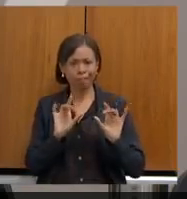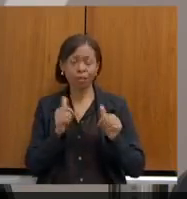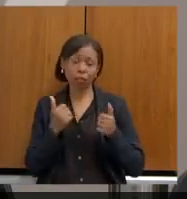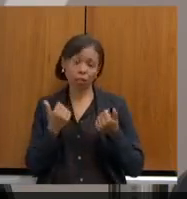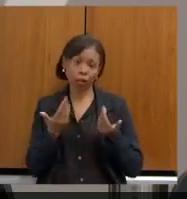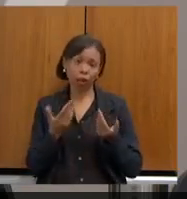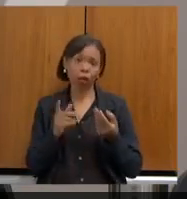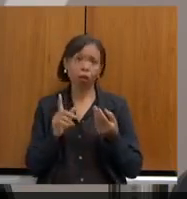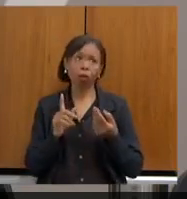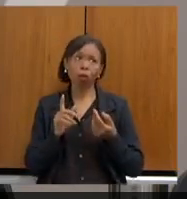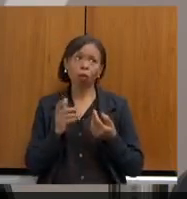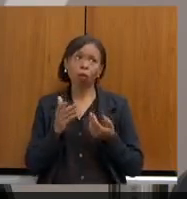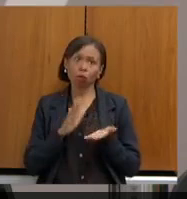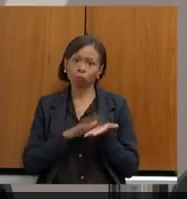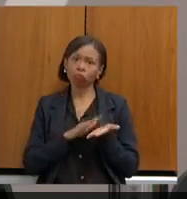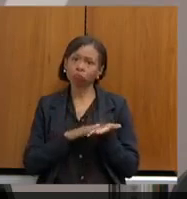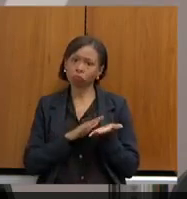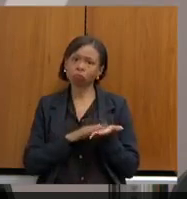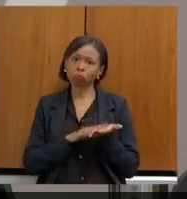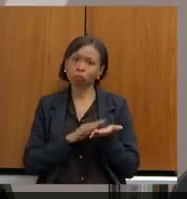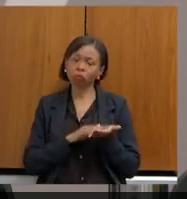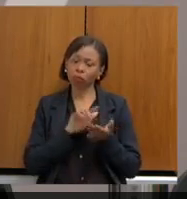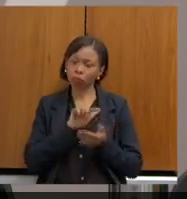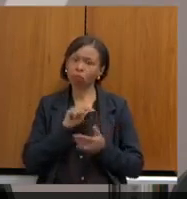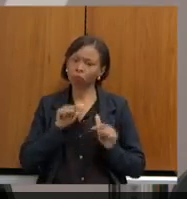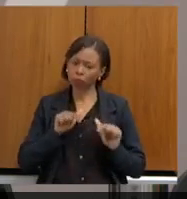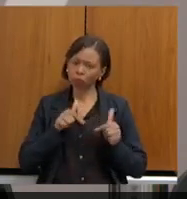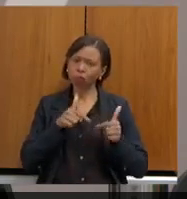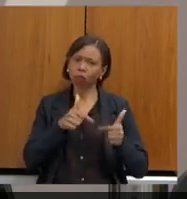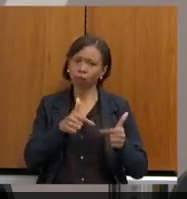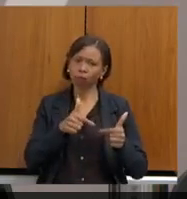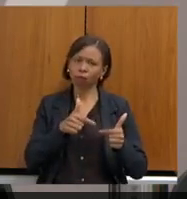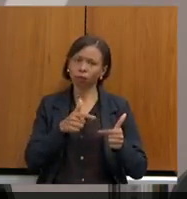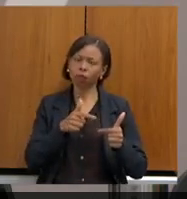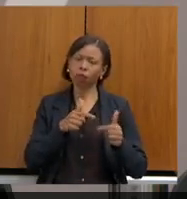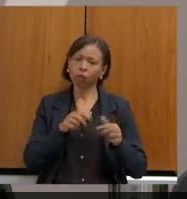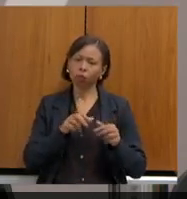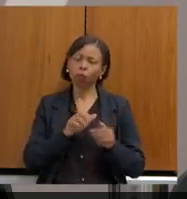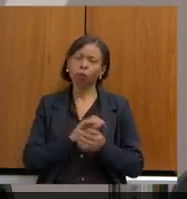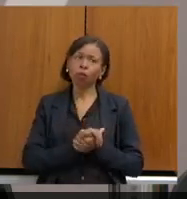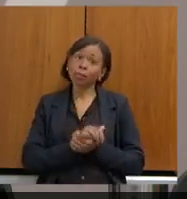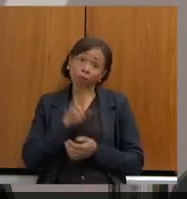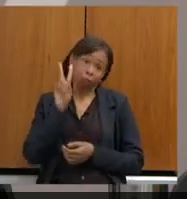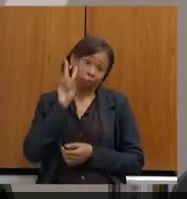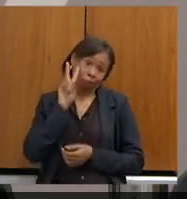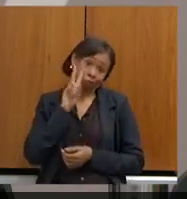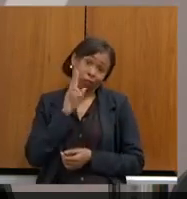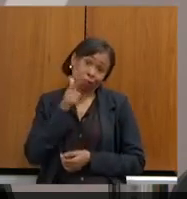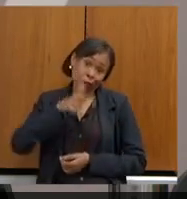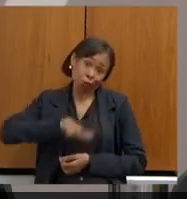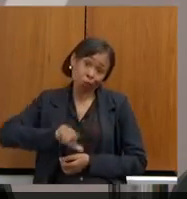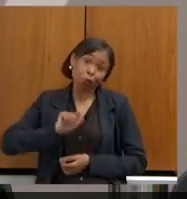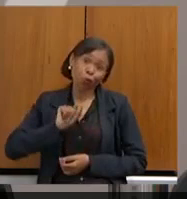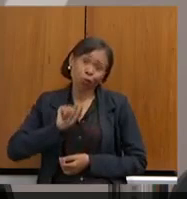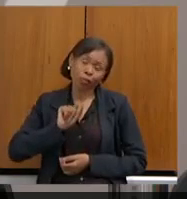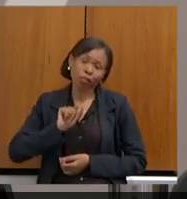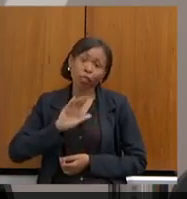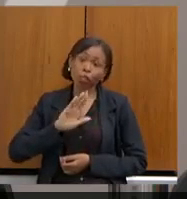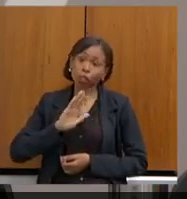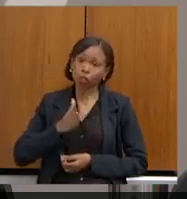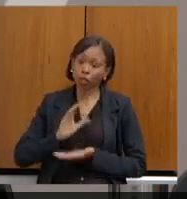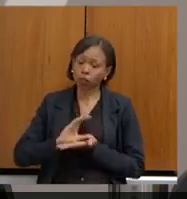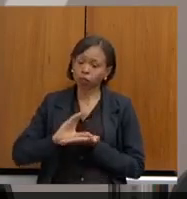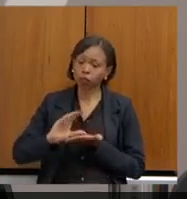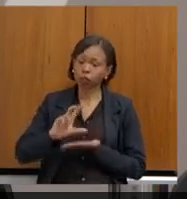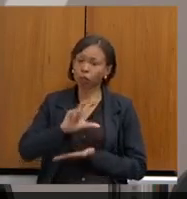enaltecer esse trabalho essa iniciativa de vossa excelência e também E lembrando que nós colocamos de 500 mil reais